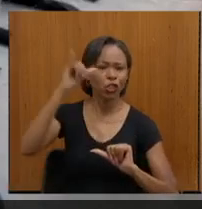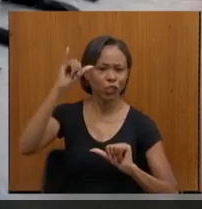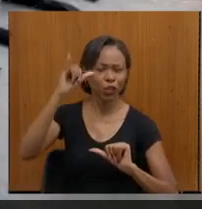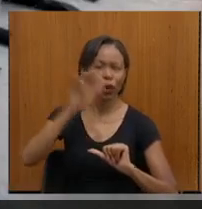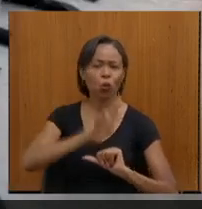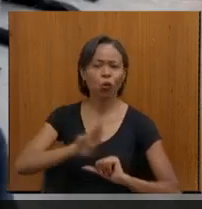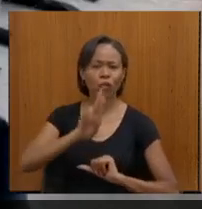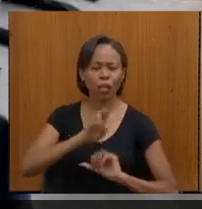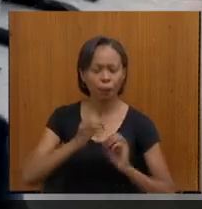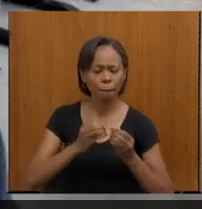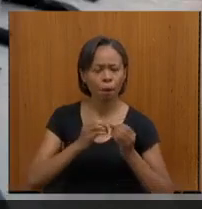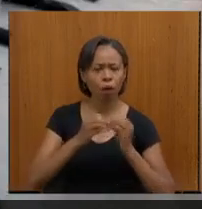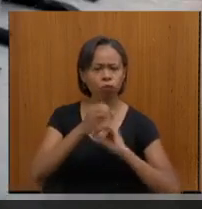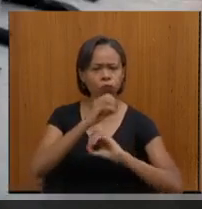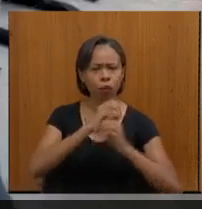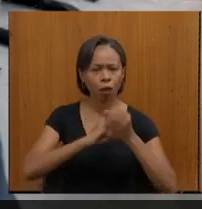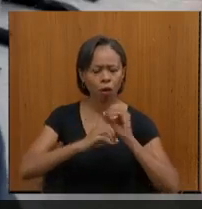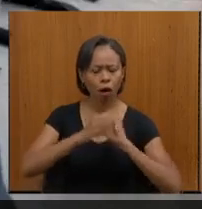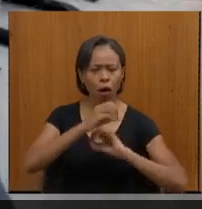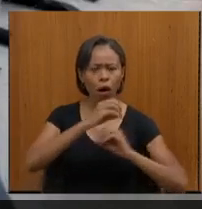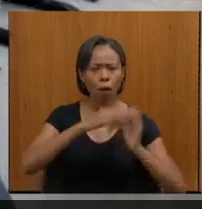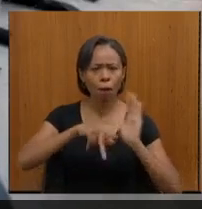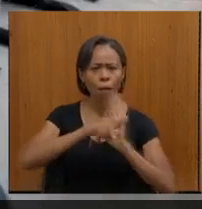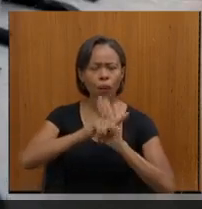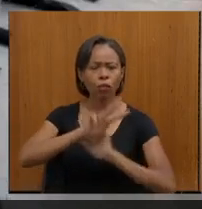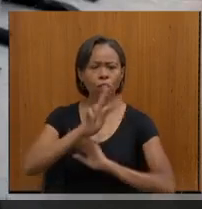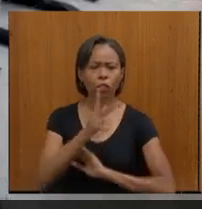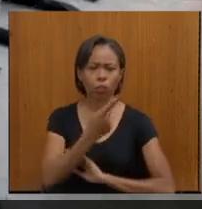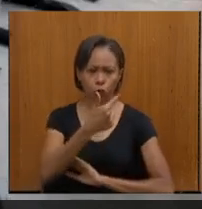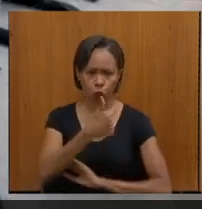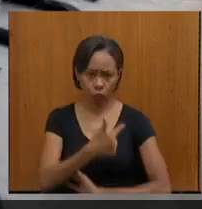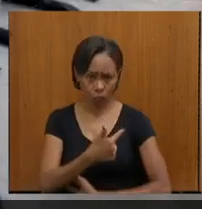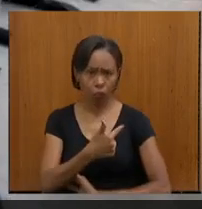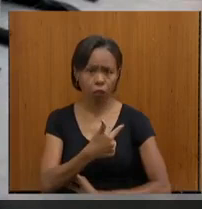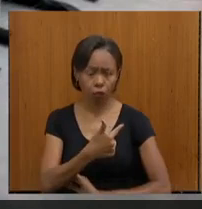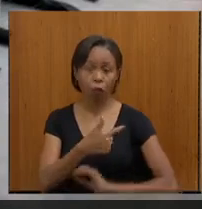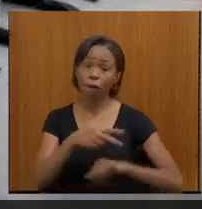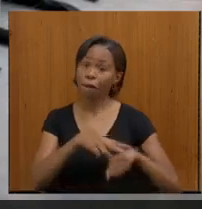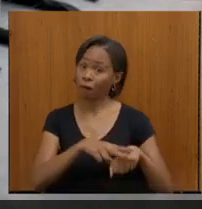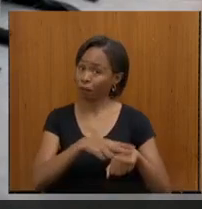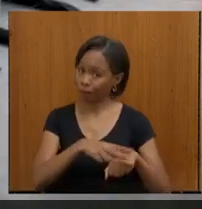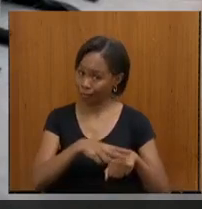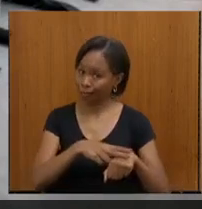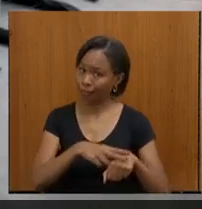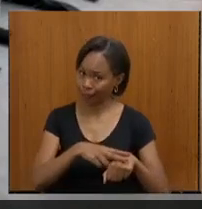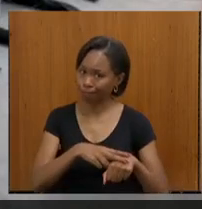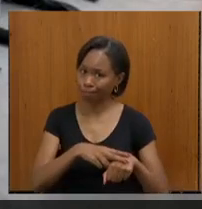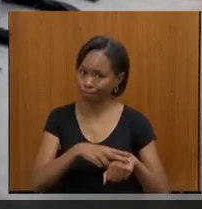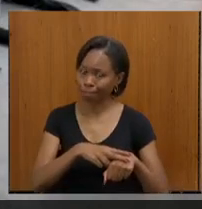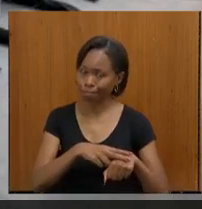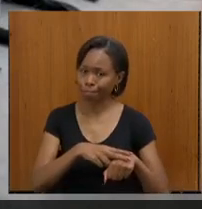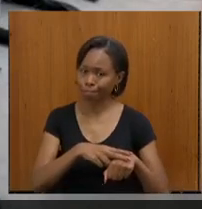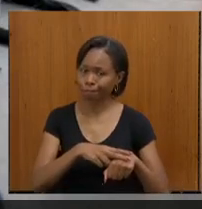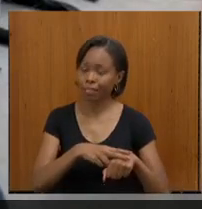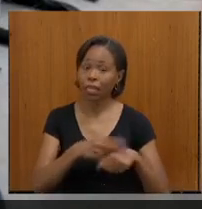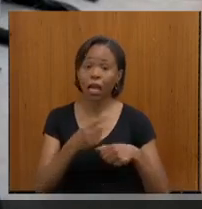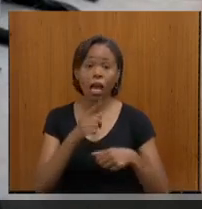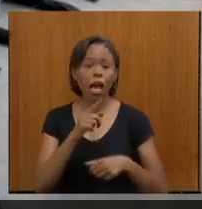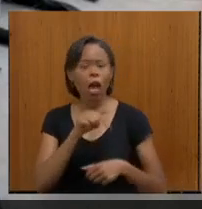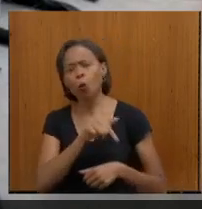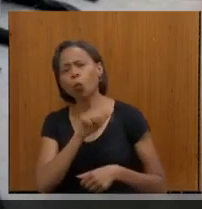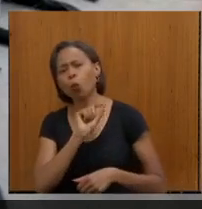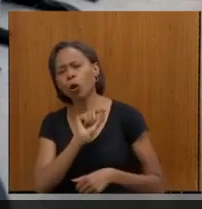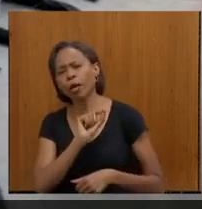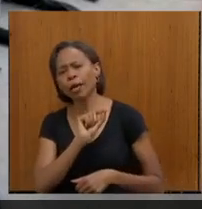podíamos usar o boneco de fazer heterogêneo aberto diretamente e uma boa